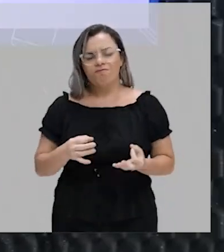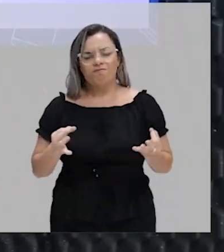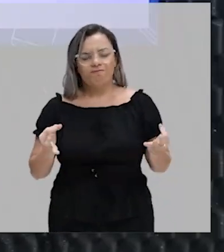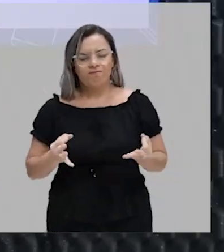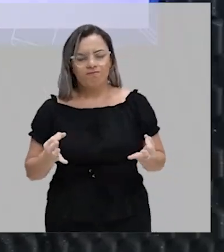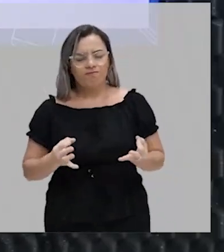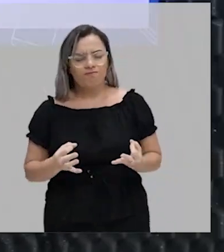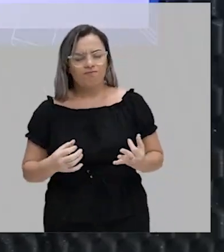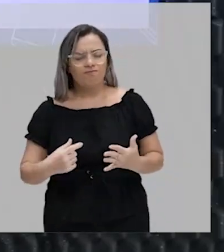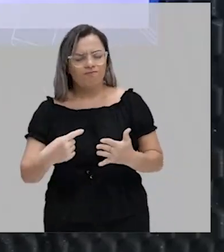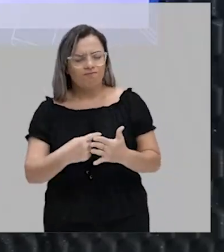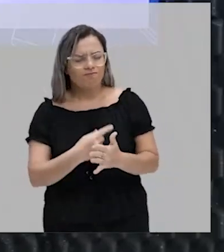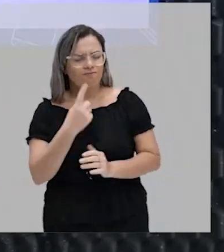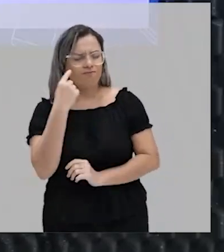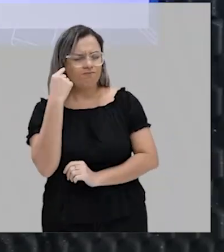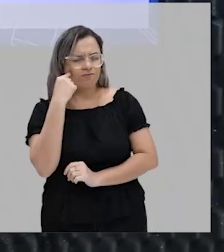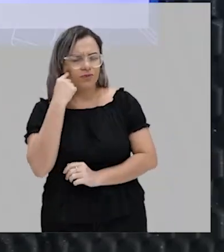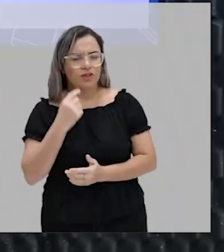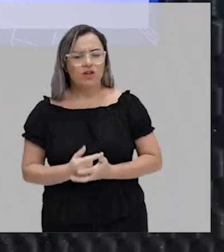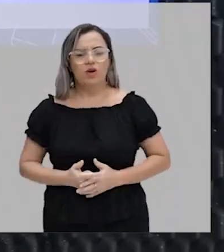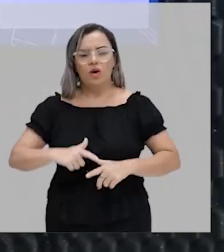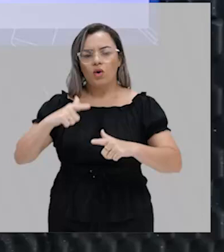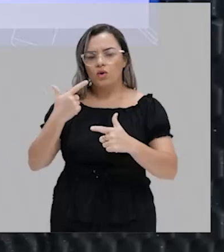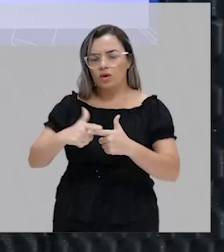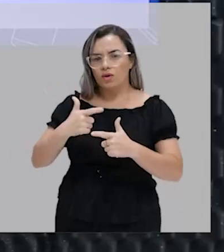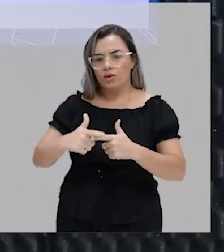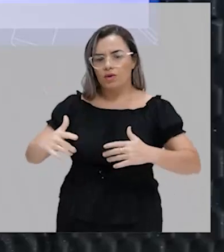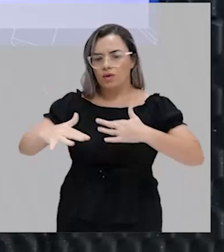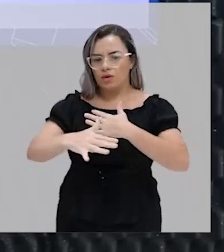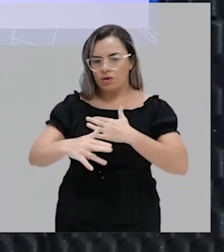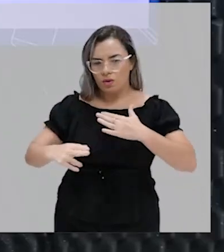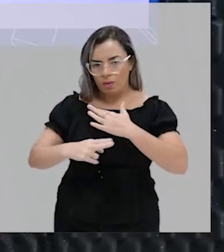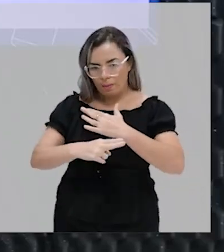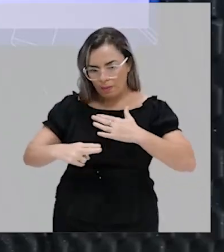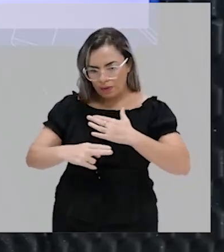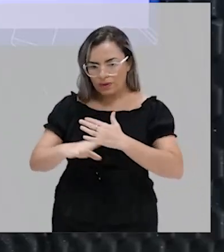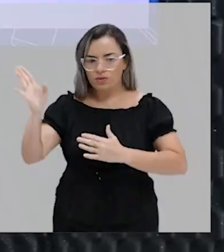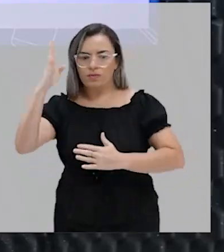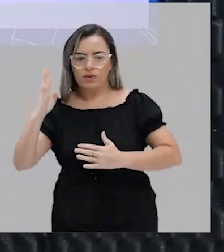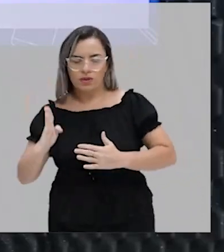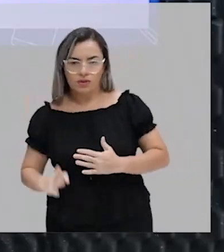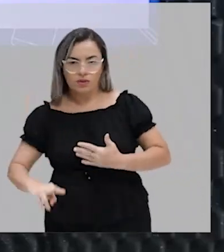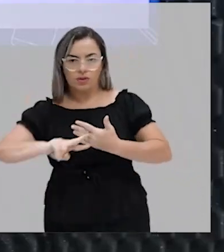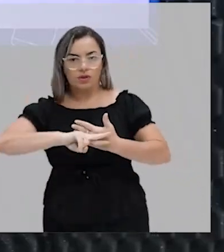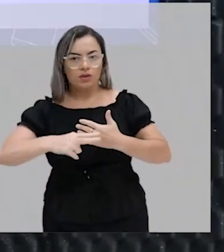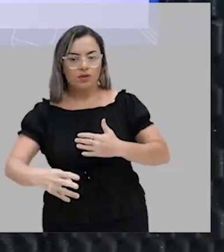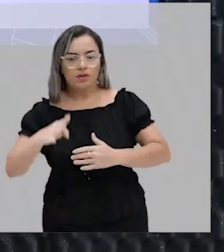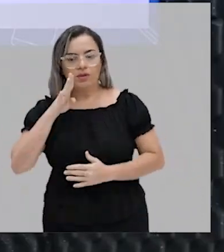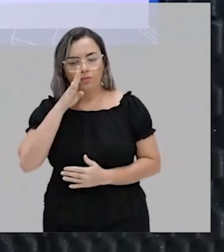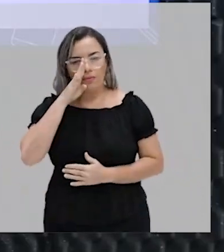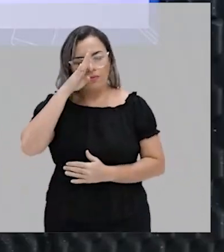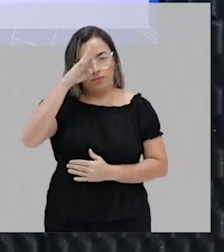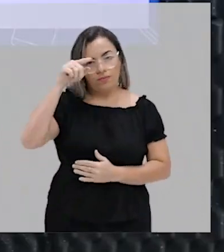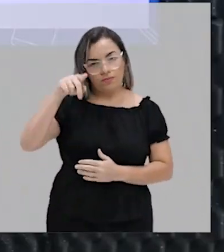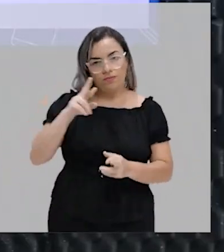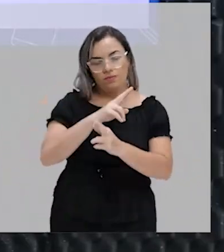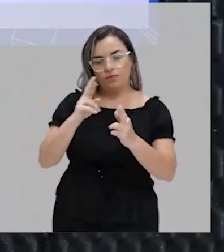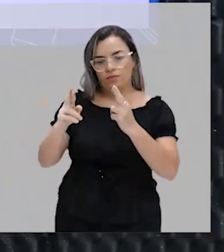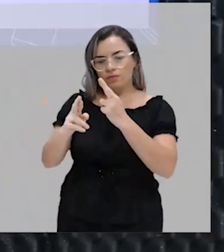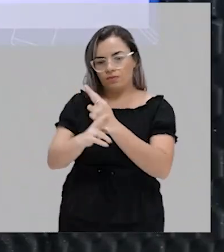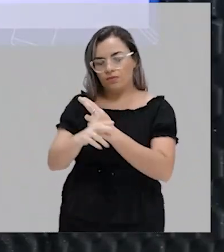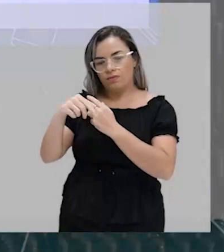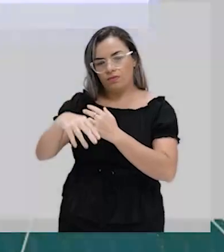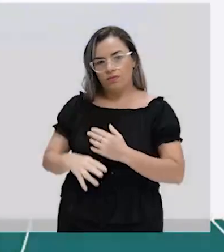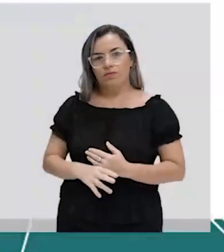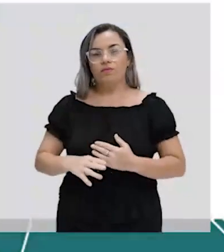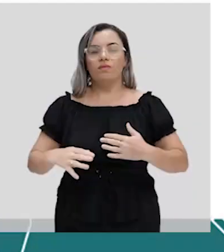os problemas urbanos do Brasil, tá? E as suas consequências, tá? Nós vamos focar principalmente relativa aos